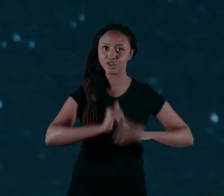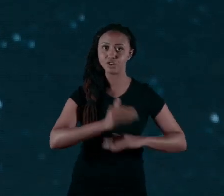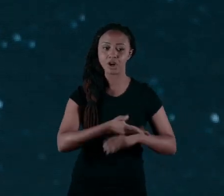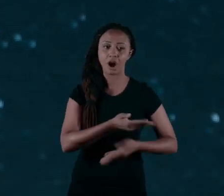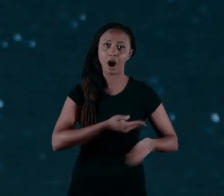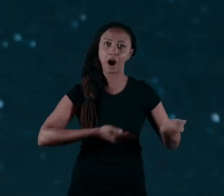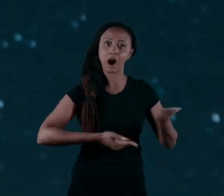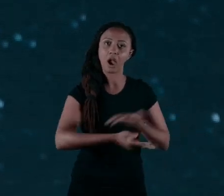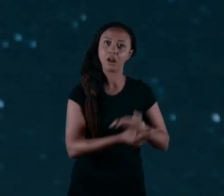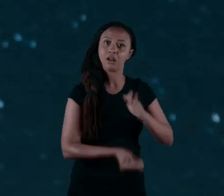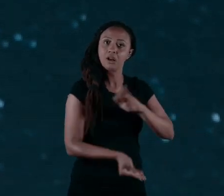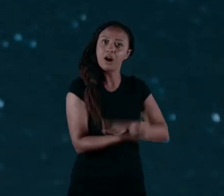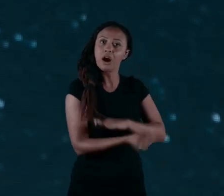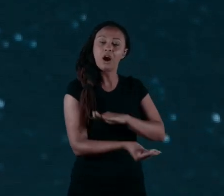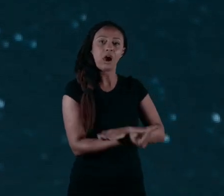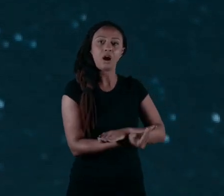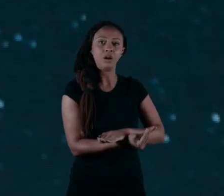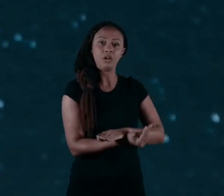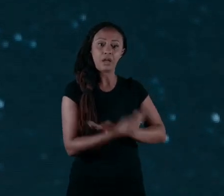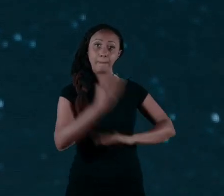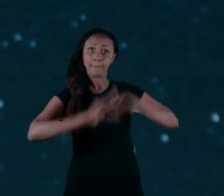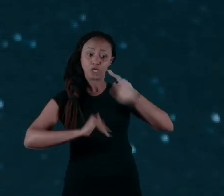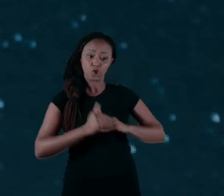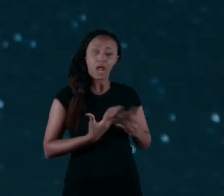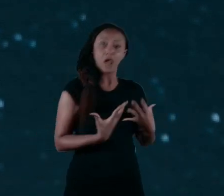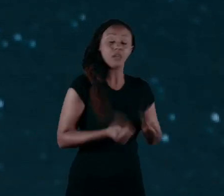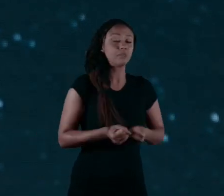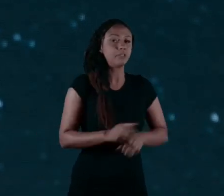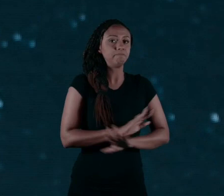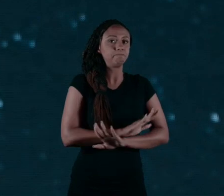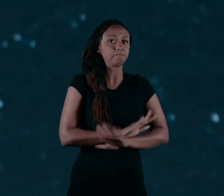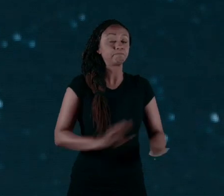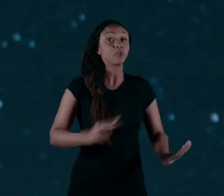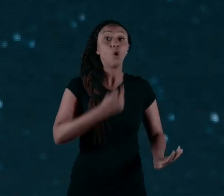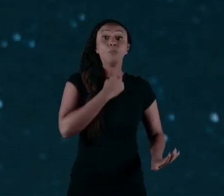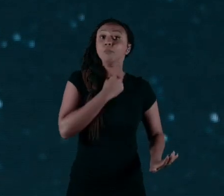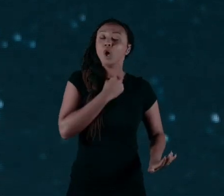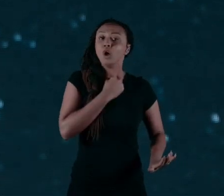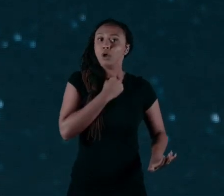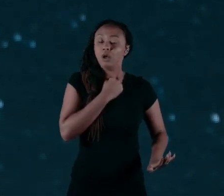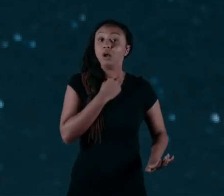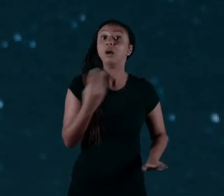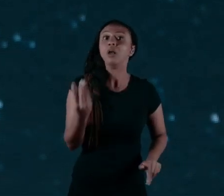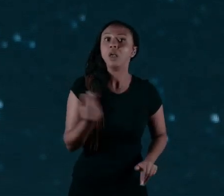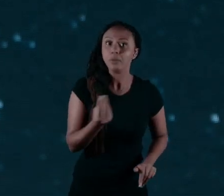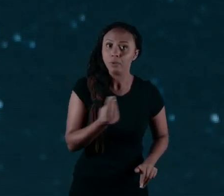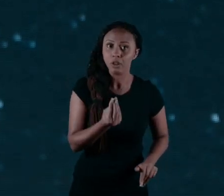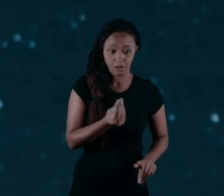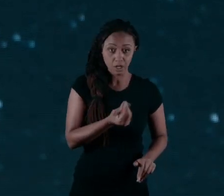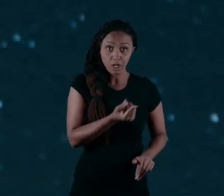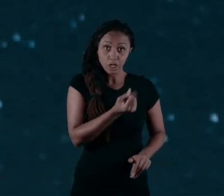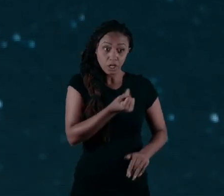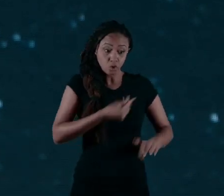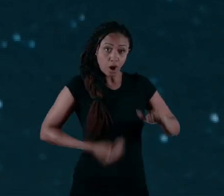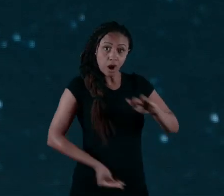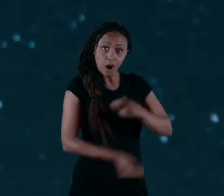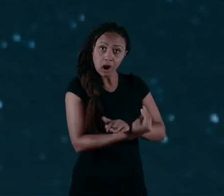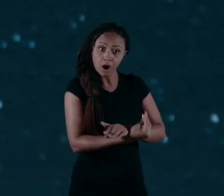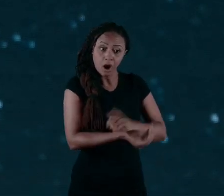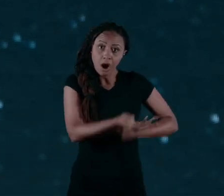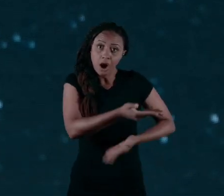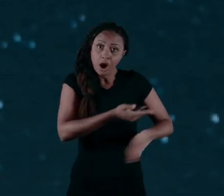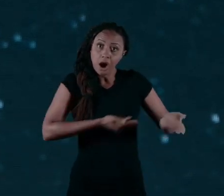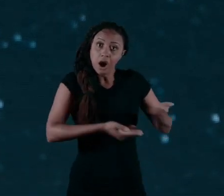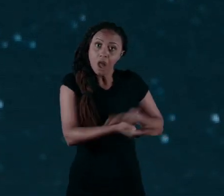suborna. Não pode, porque o suborno perverte a justiça